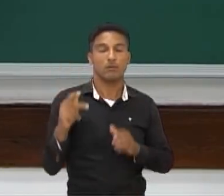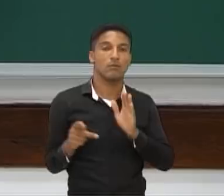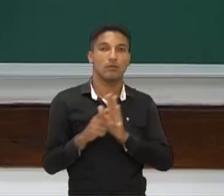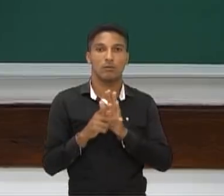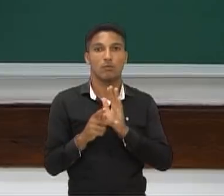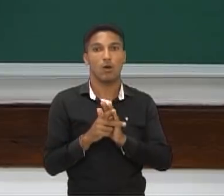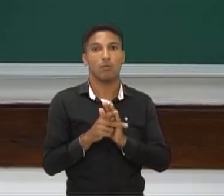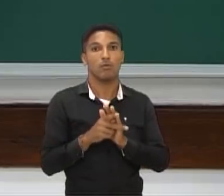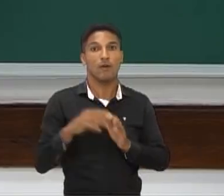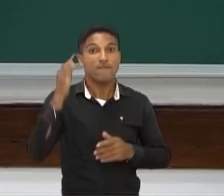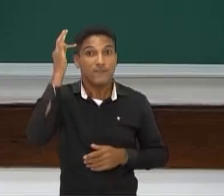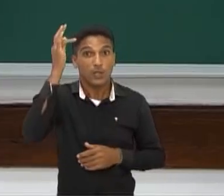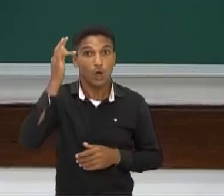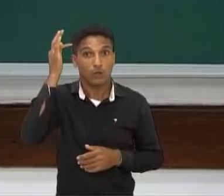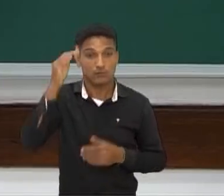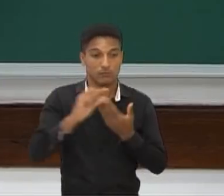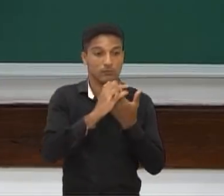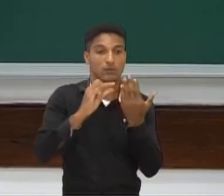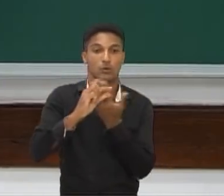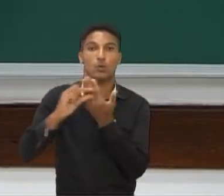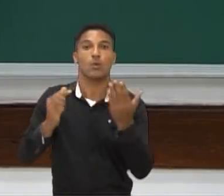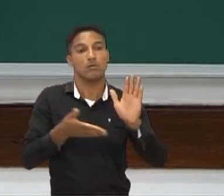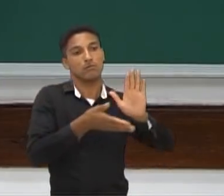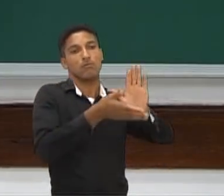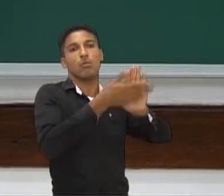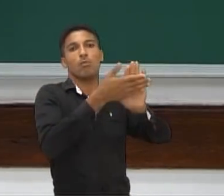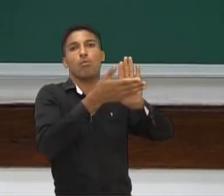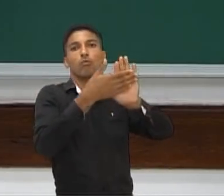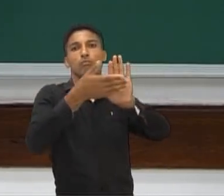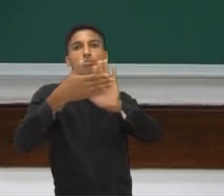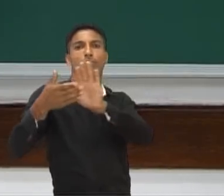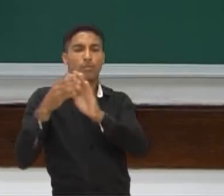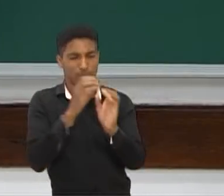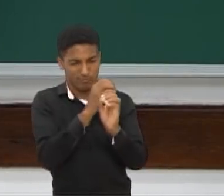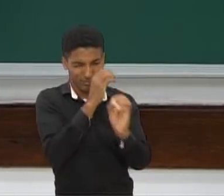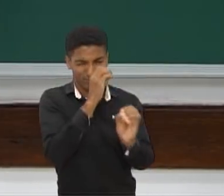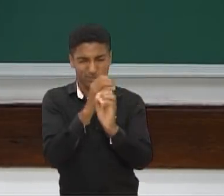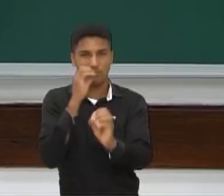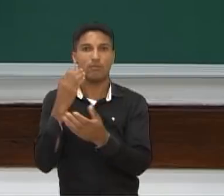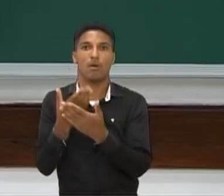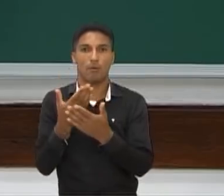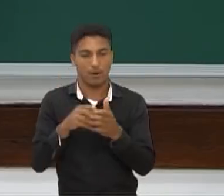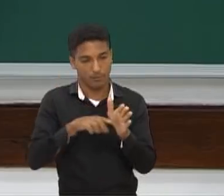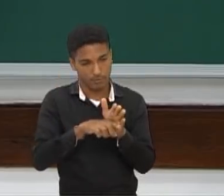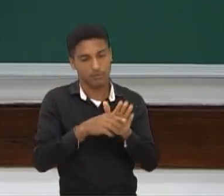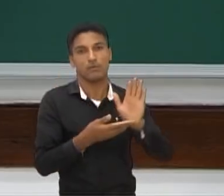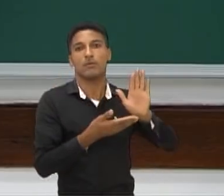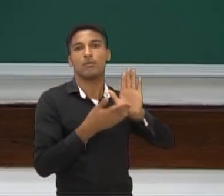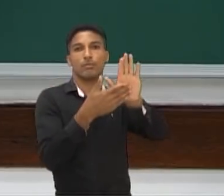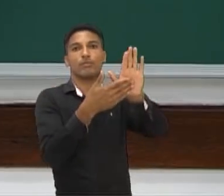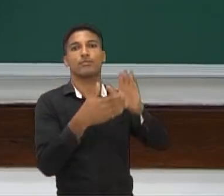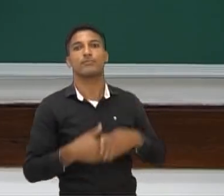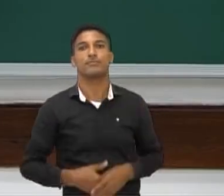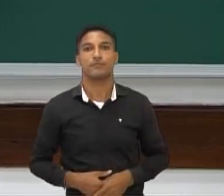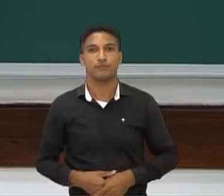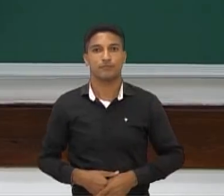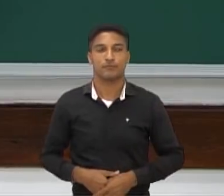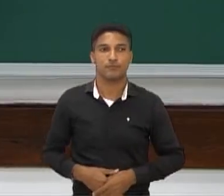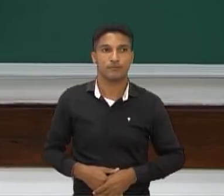átomo, que quer dizer não divisível. Nós vimos que depois dos filósofos, né, eles usavam muita razão